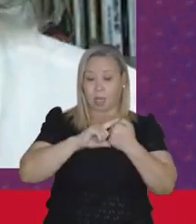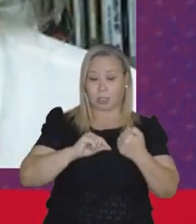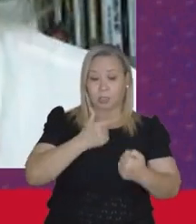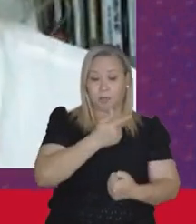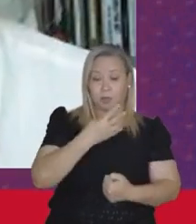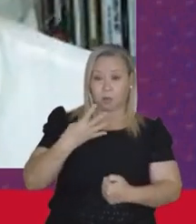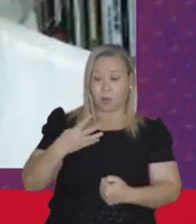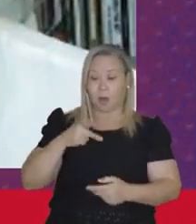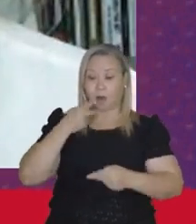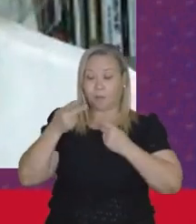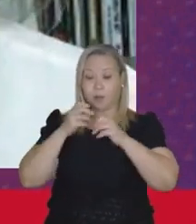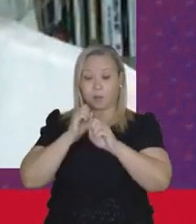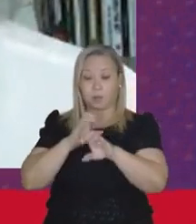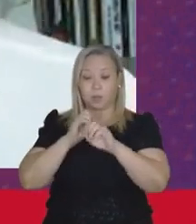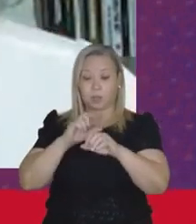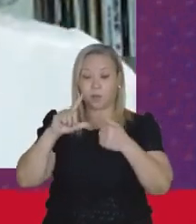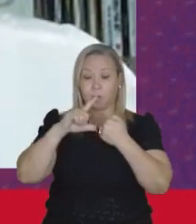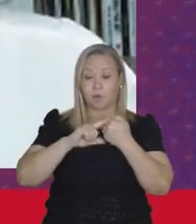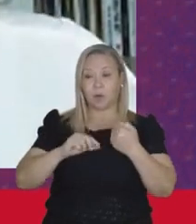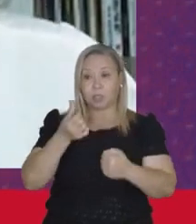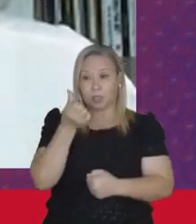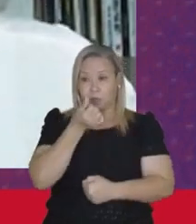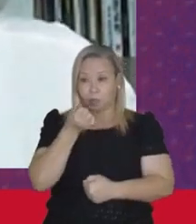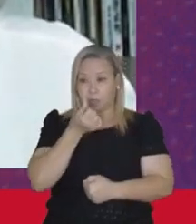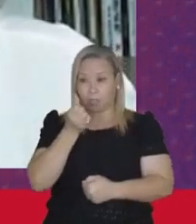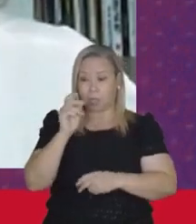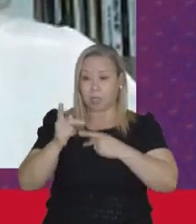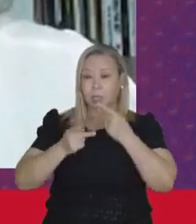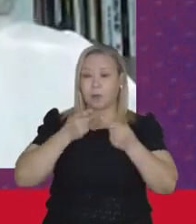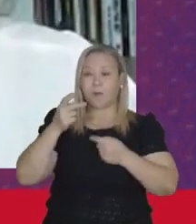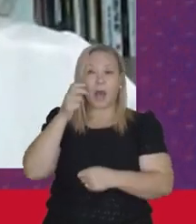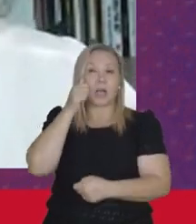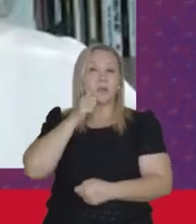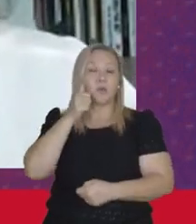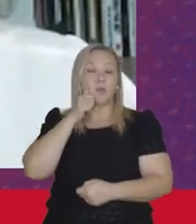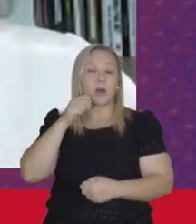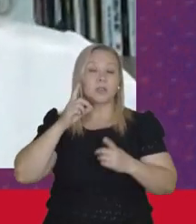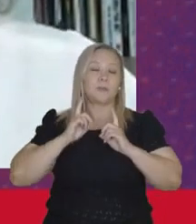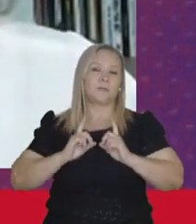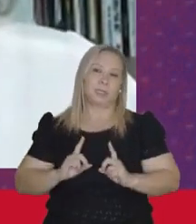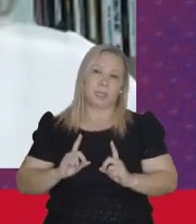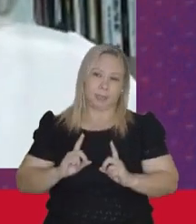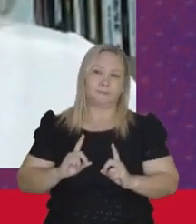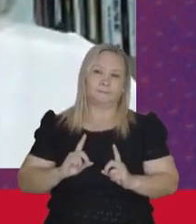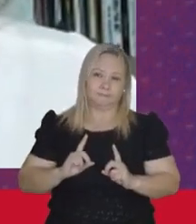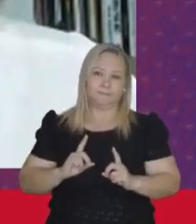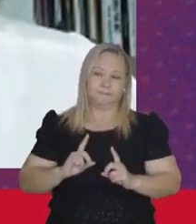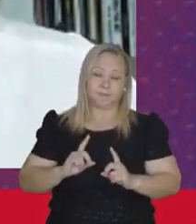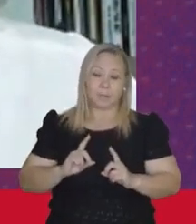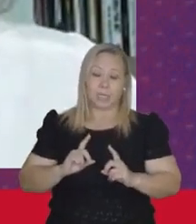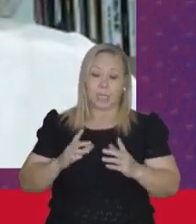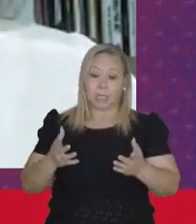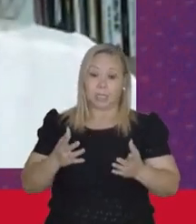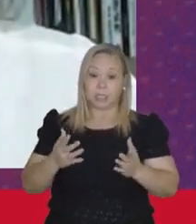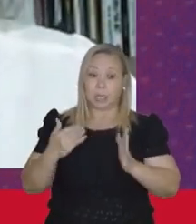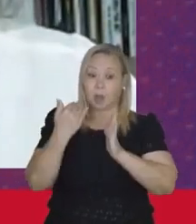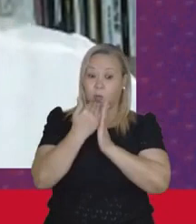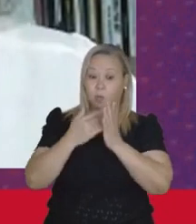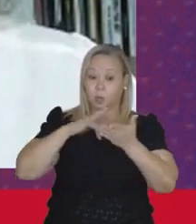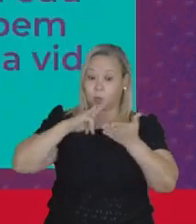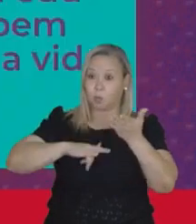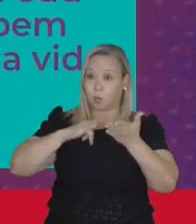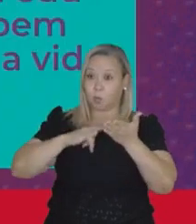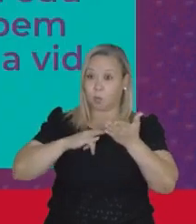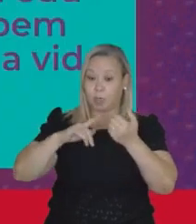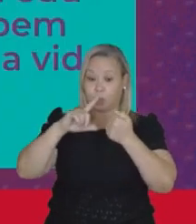a educação e o artigo 6º sobre mulheres com deficiência. A Convenção, no seu artigo